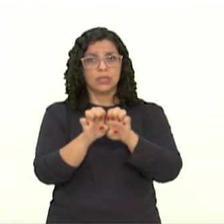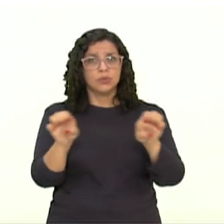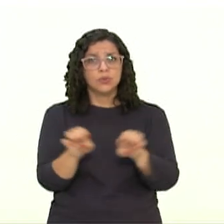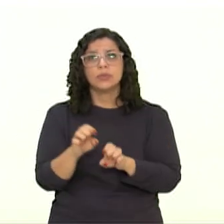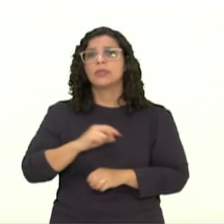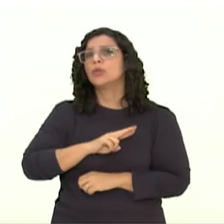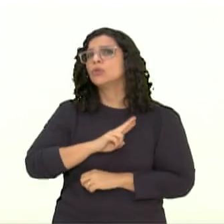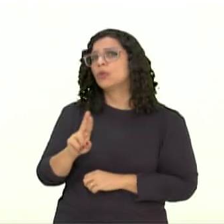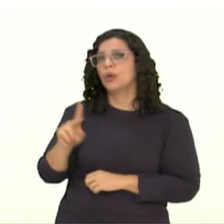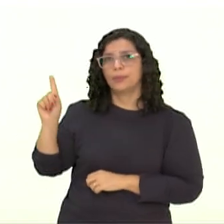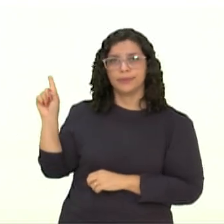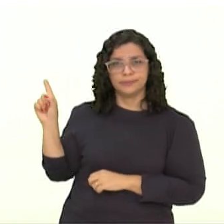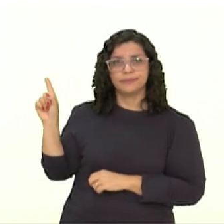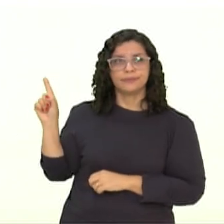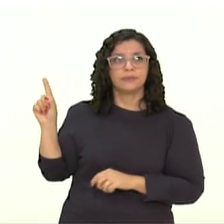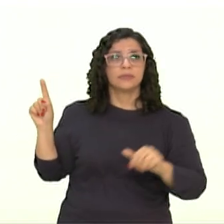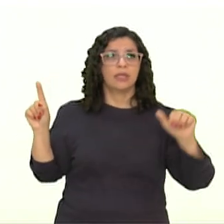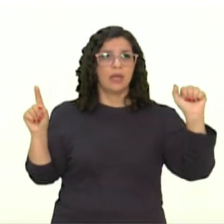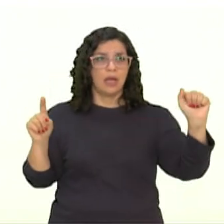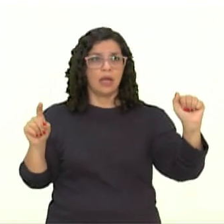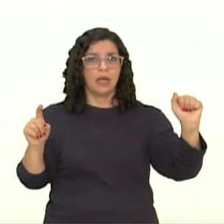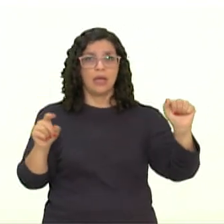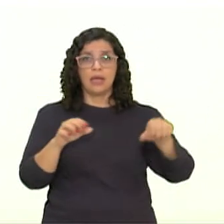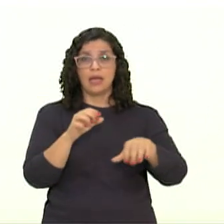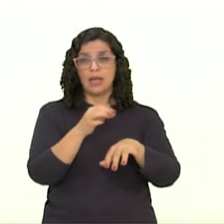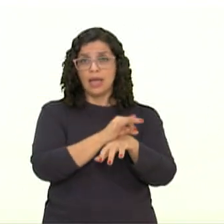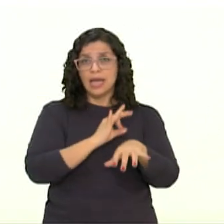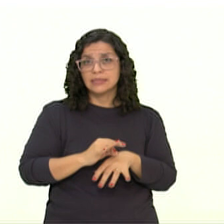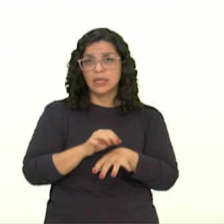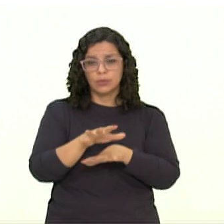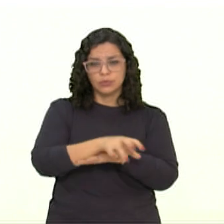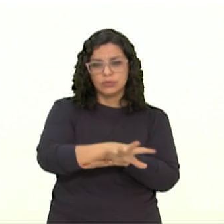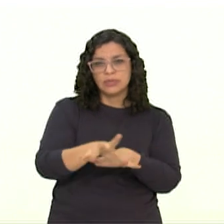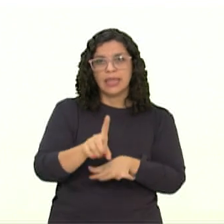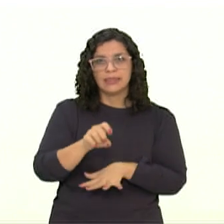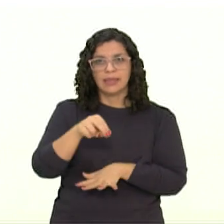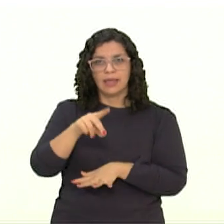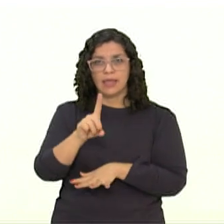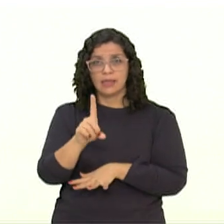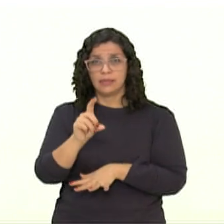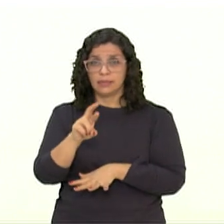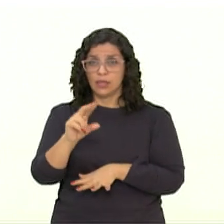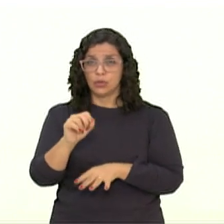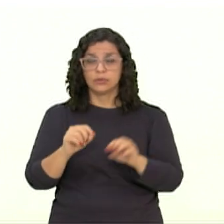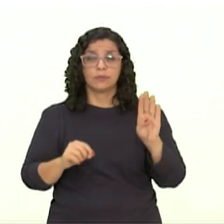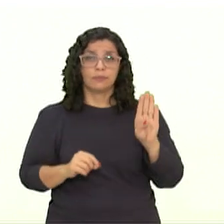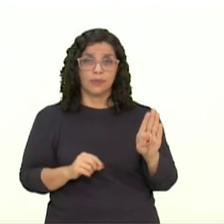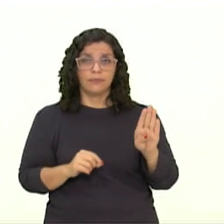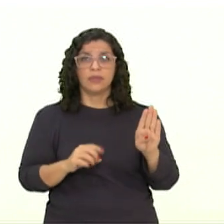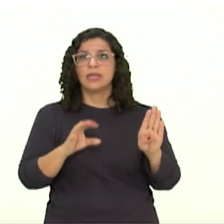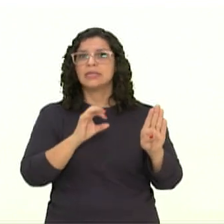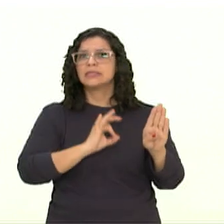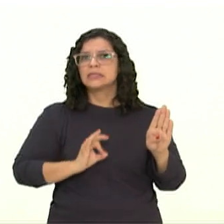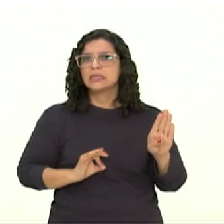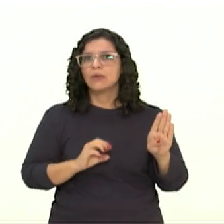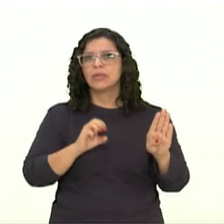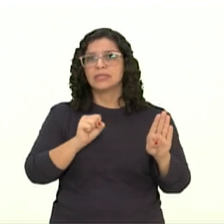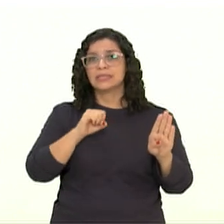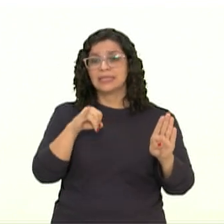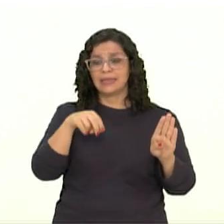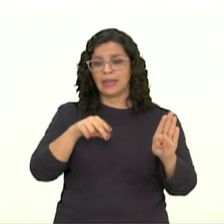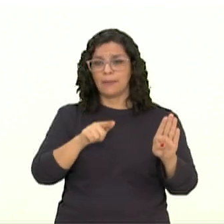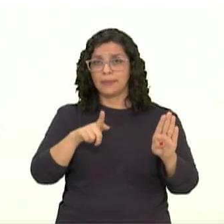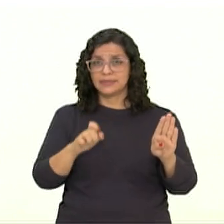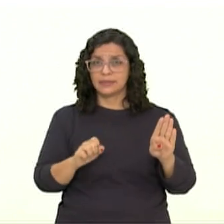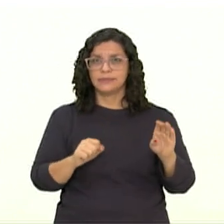são: letra A, o corpo celular e os dendritos. Letra B, o corpo celular e as